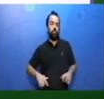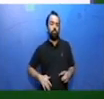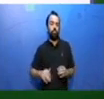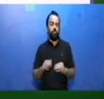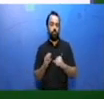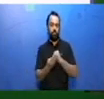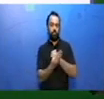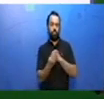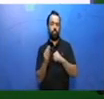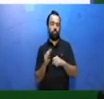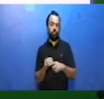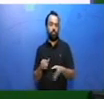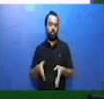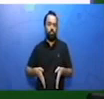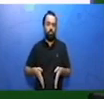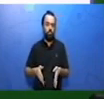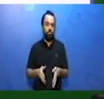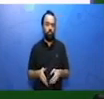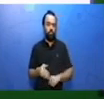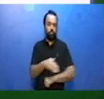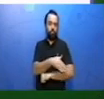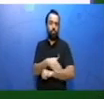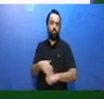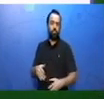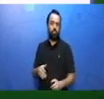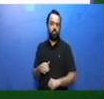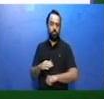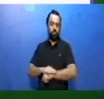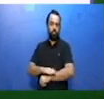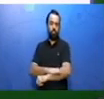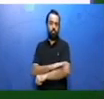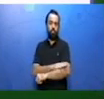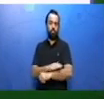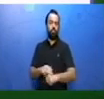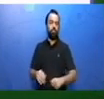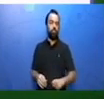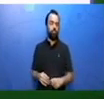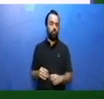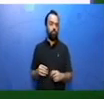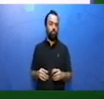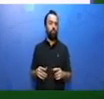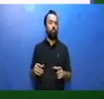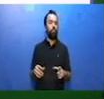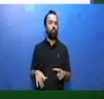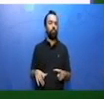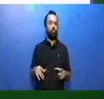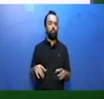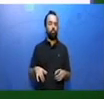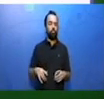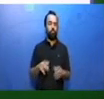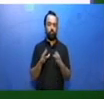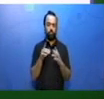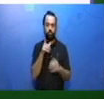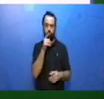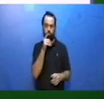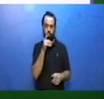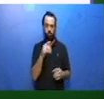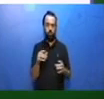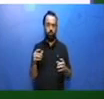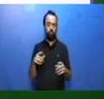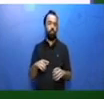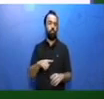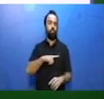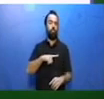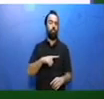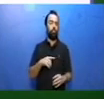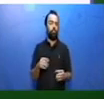bairro onde as ruas são asfaltadas, há rede de esgoto e luz elétrica. Existem